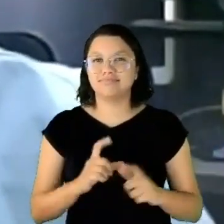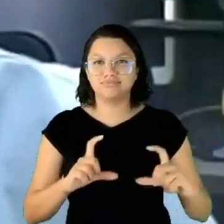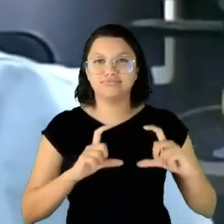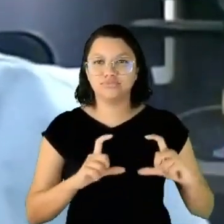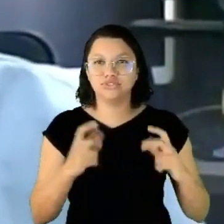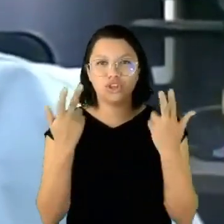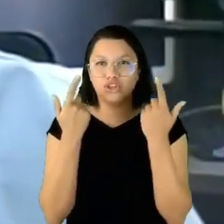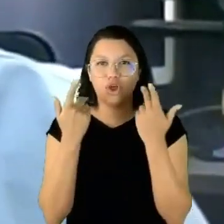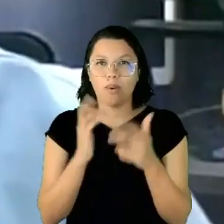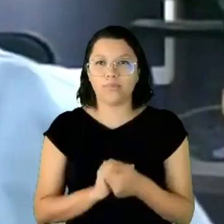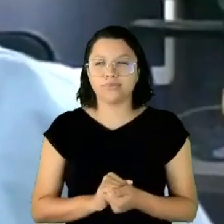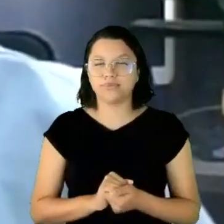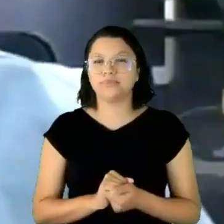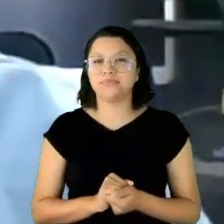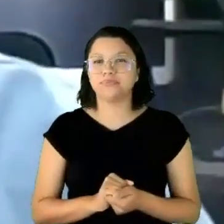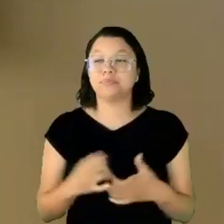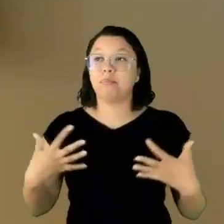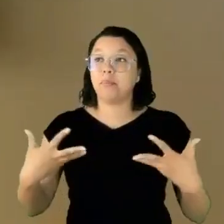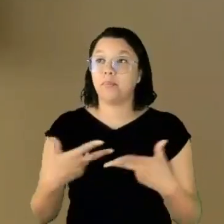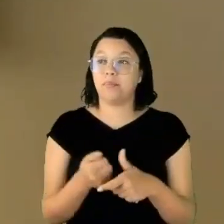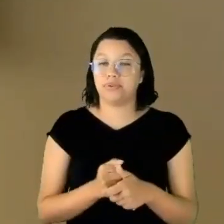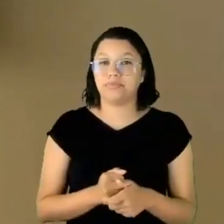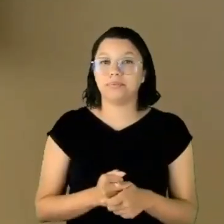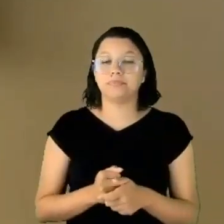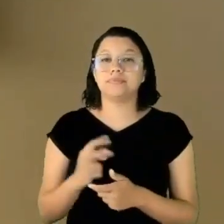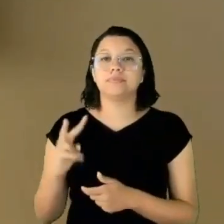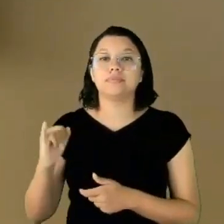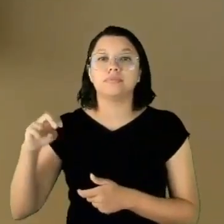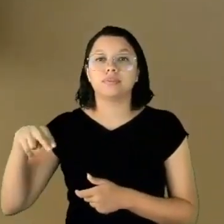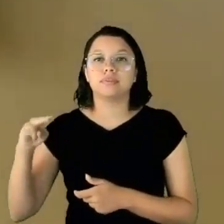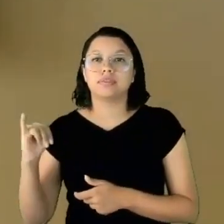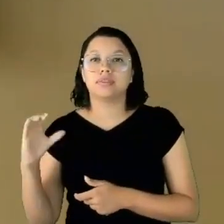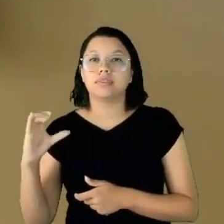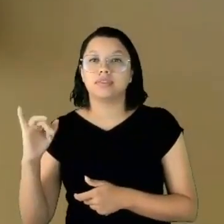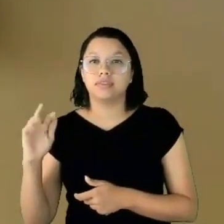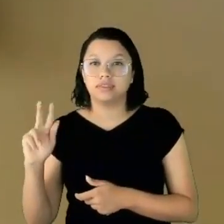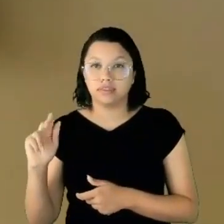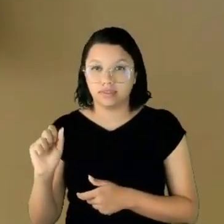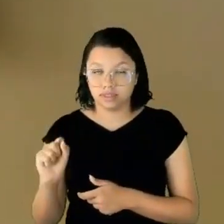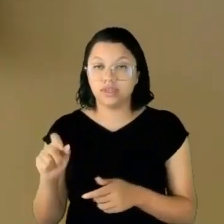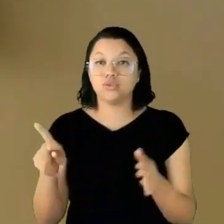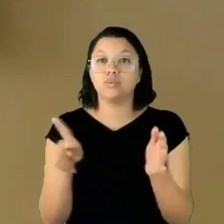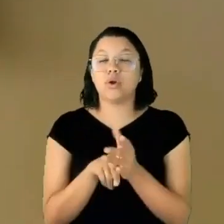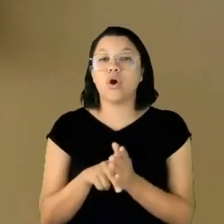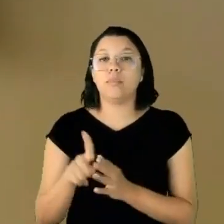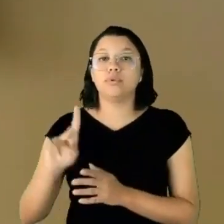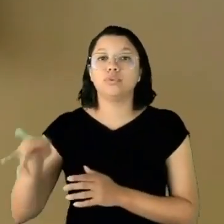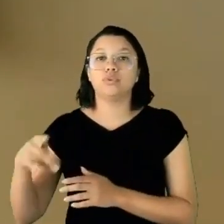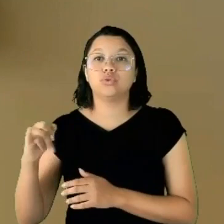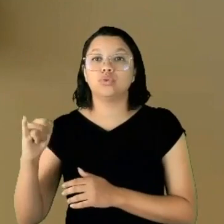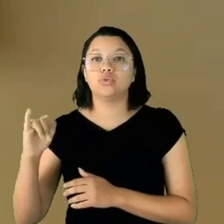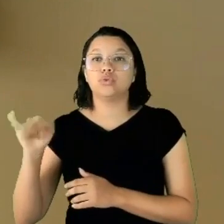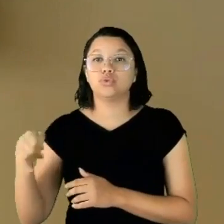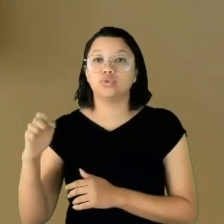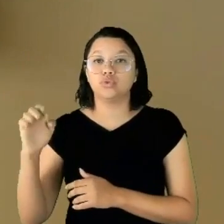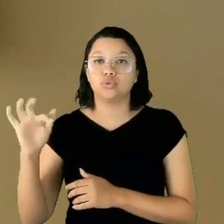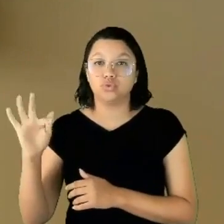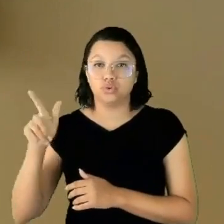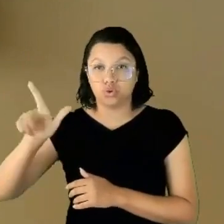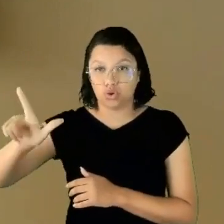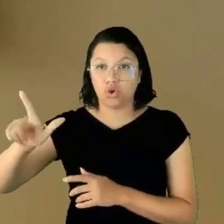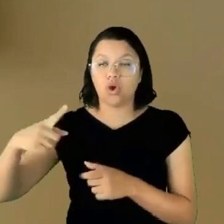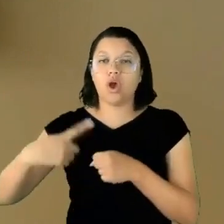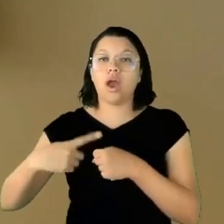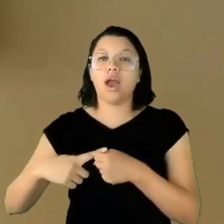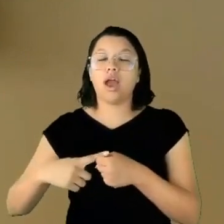uma etiqueta comum maravilha o Vinícius Wagner de Oliveira lá do Jeff de Barueri ele fez uma sugestão